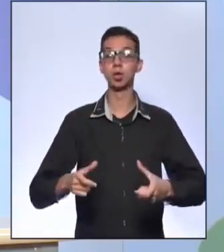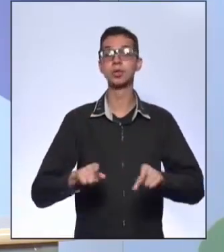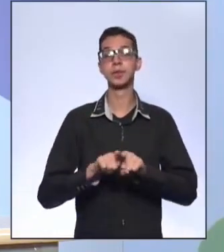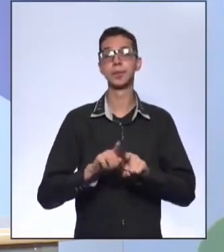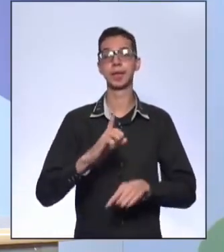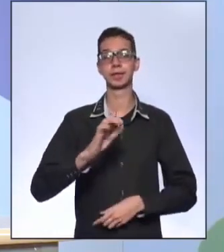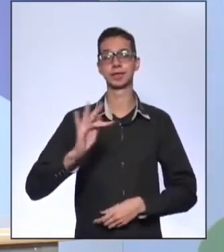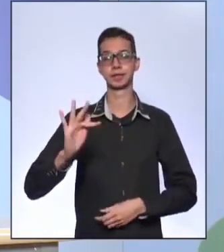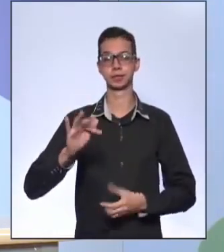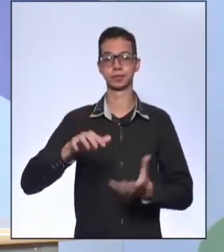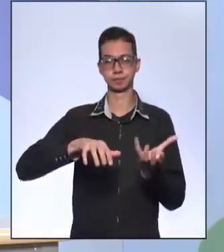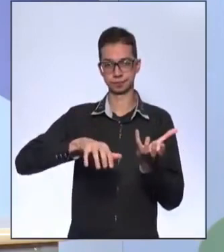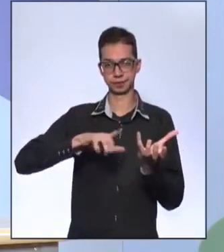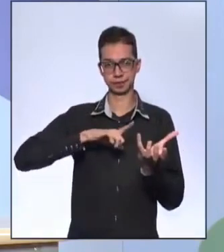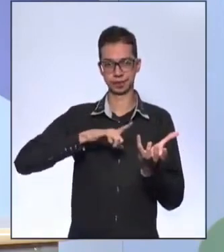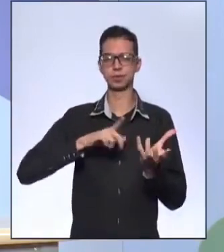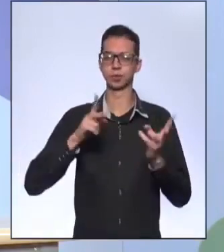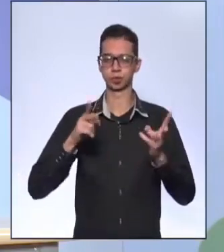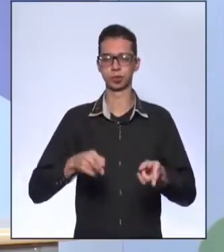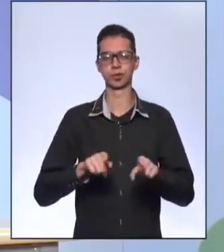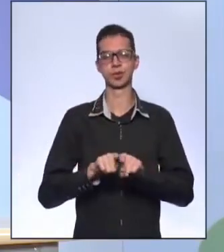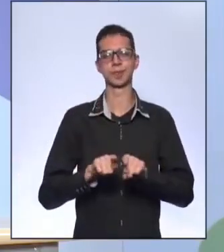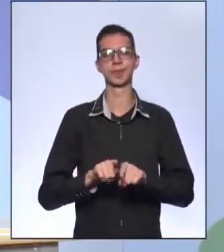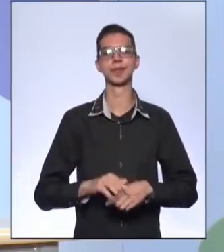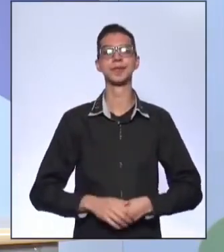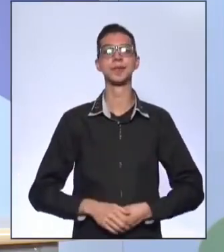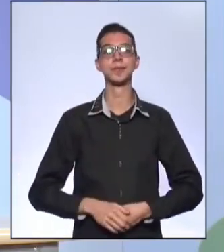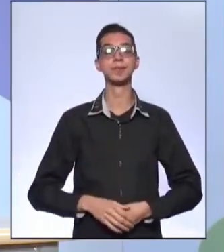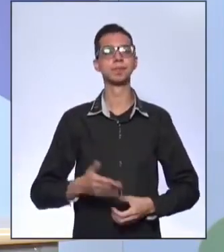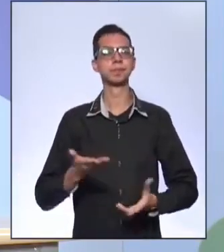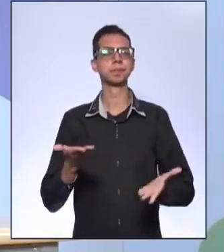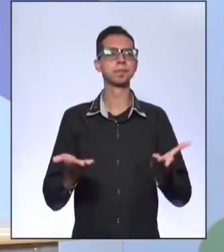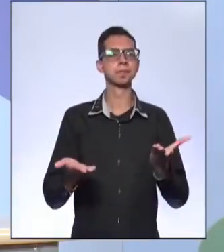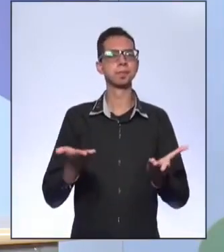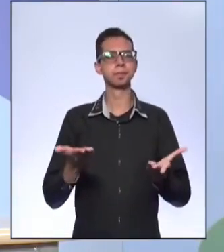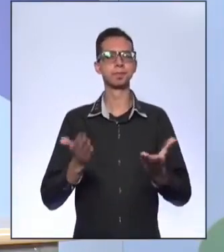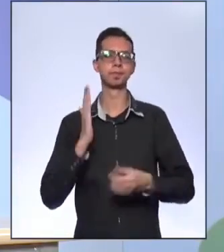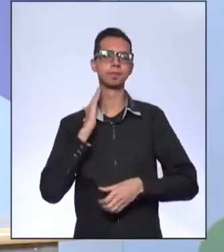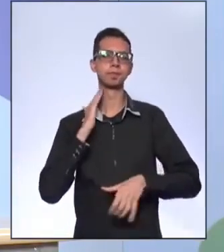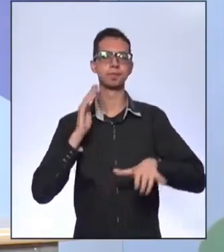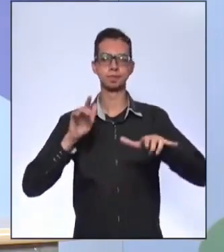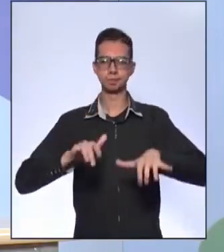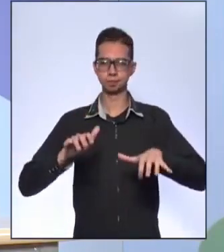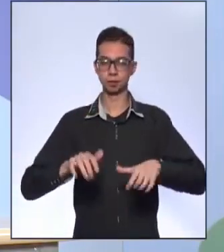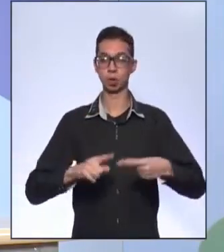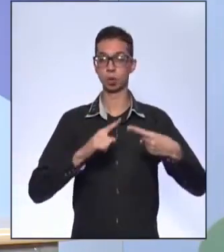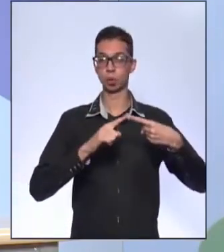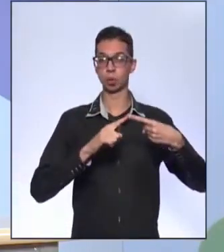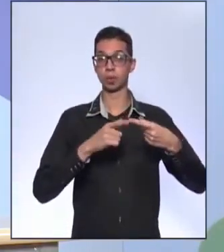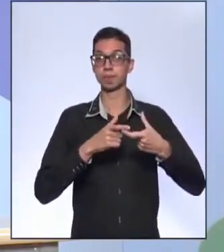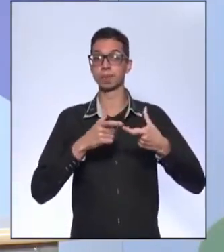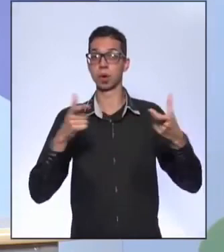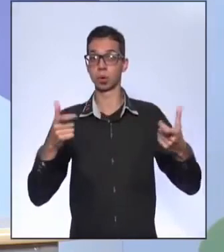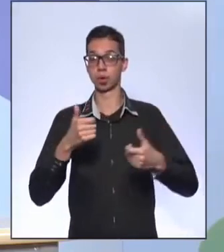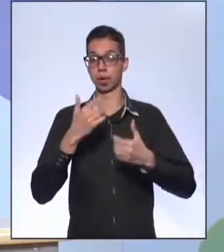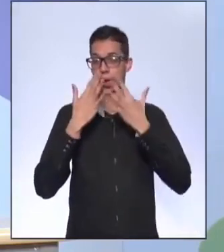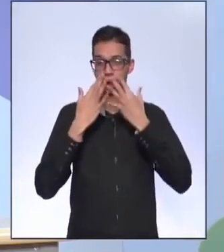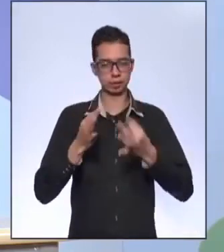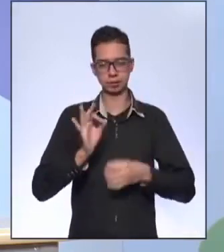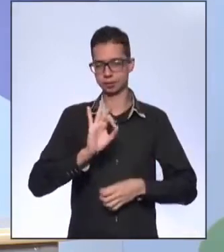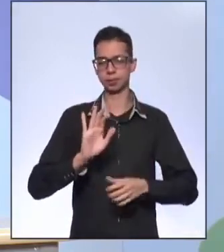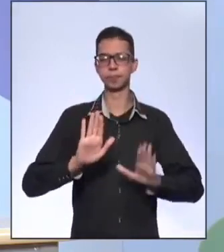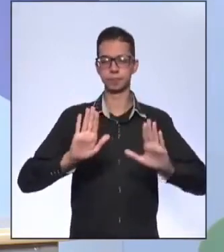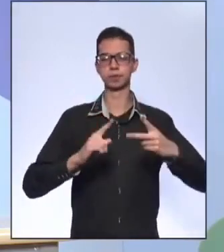então foi bem equilibrado aí a questão da do chat né na questão Um a maioria Neve não se esteve tão